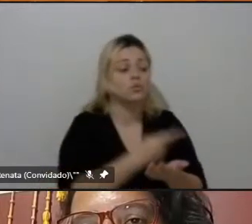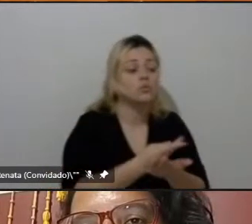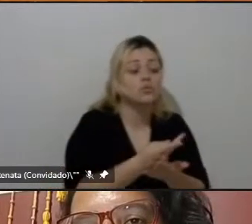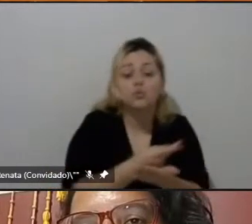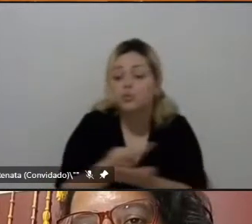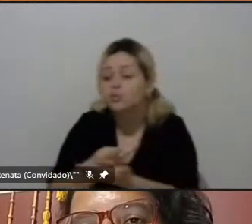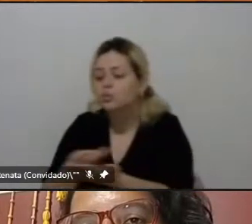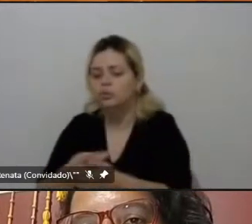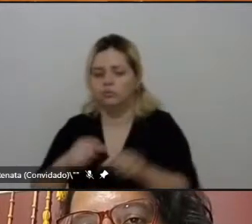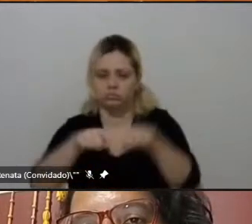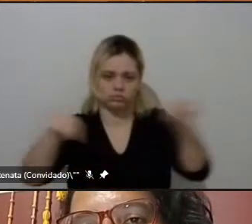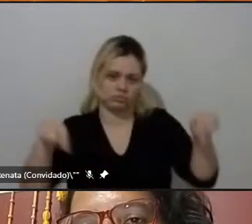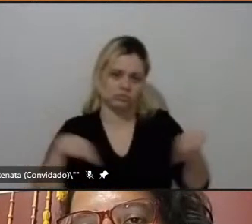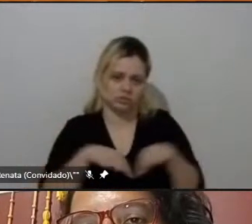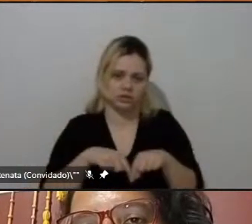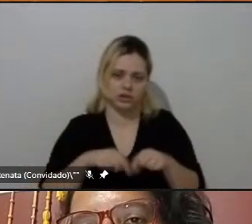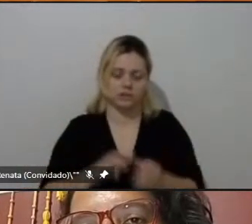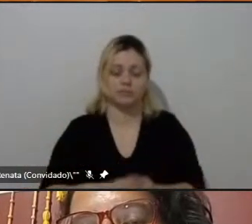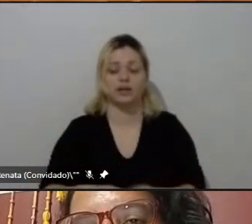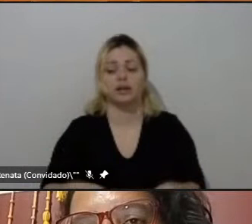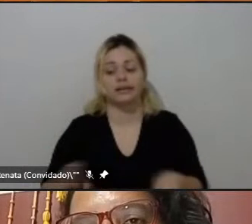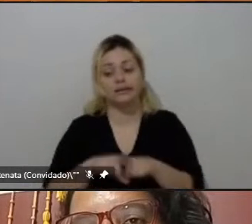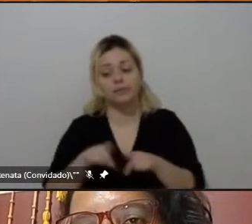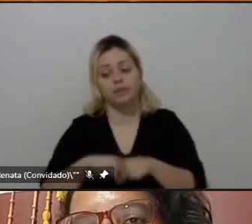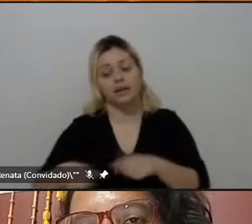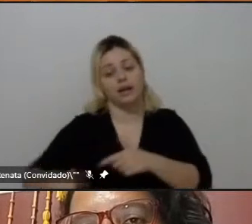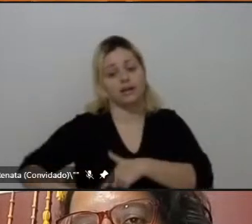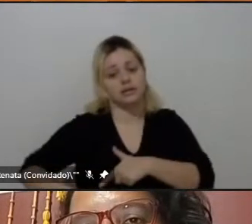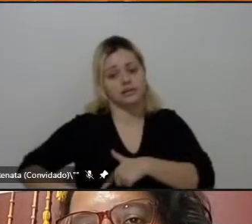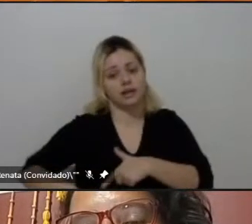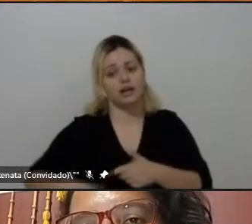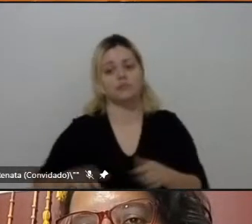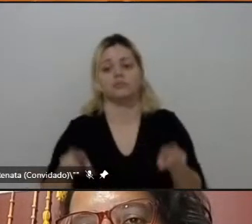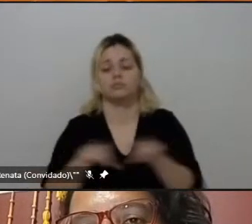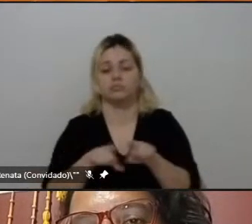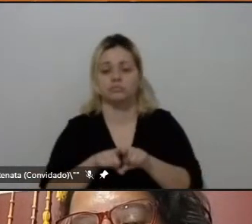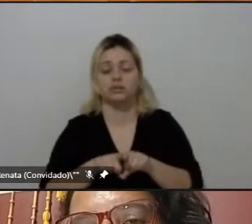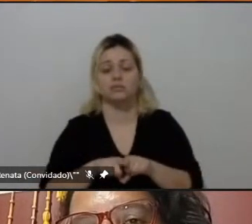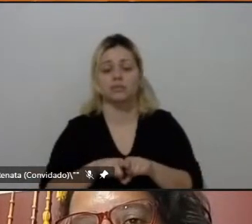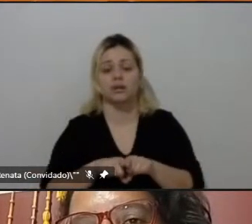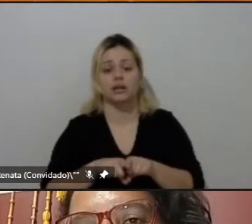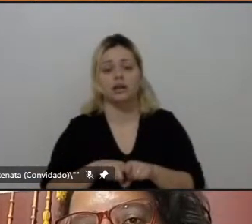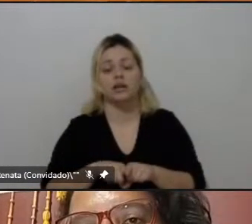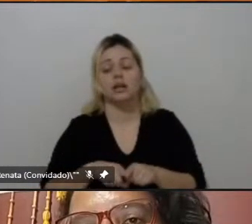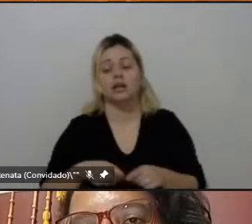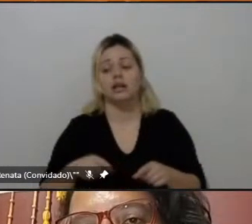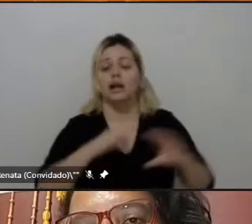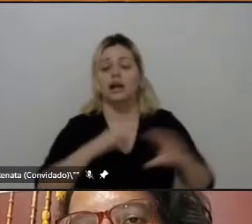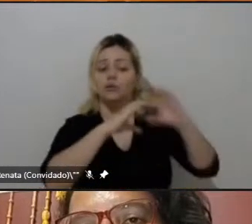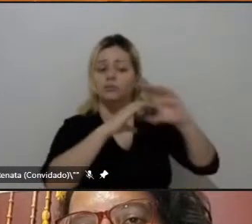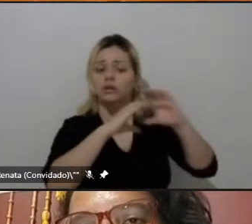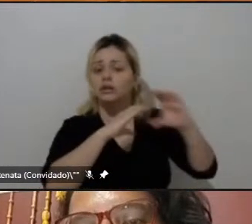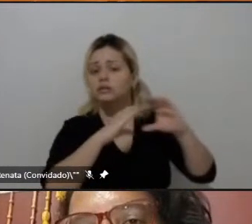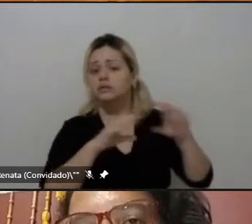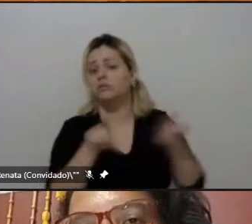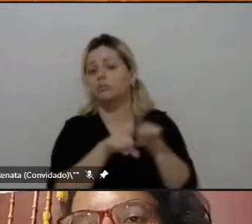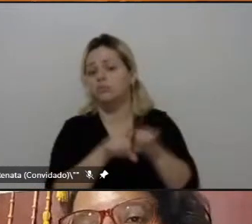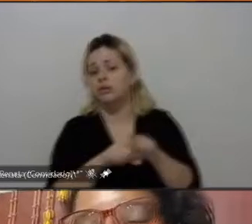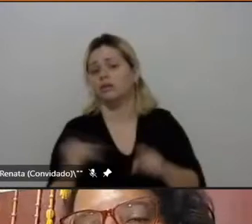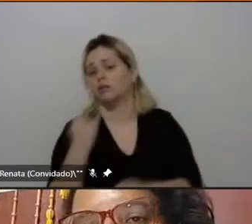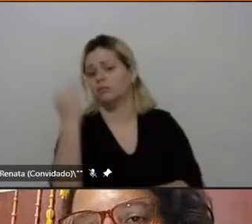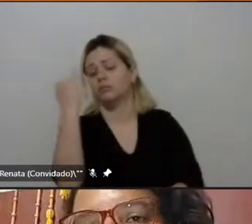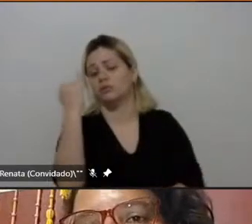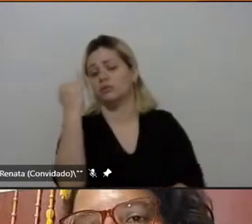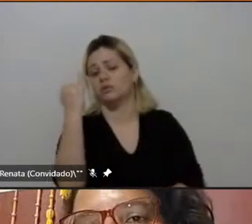né, o monopólio das armas, né, dessa vinculação da igreja e principalmente da comunicação, porque a comunicação é